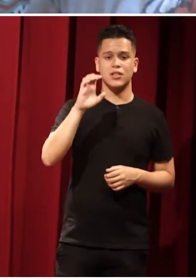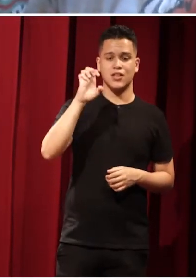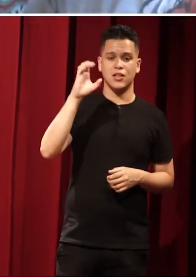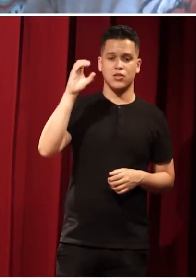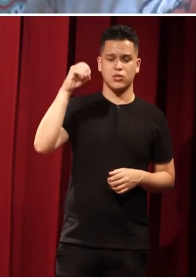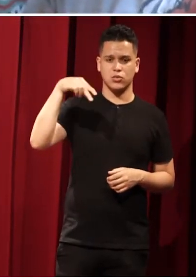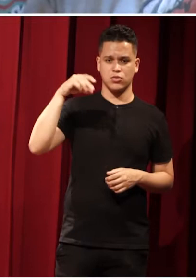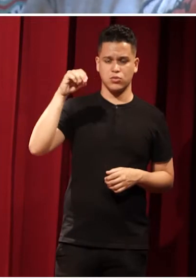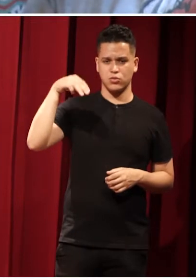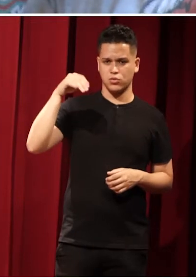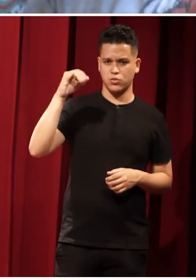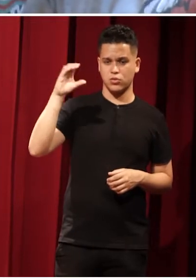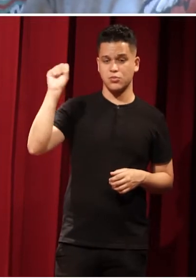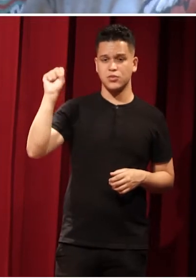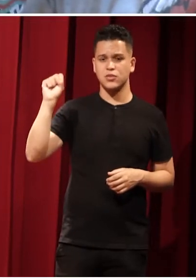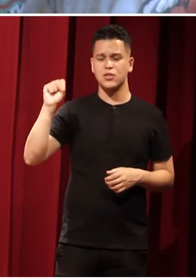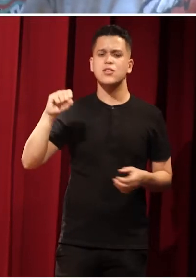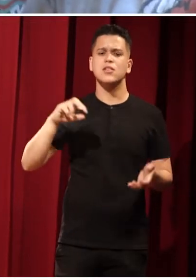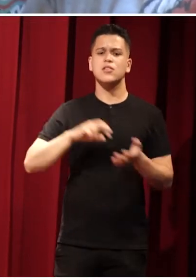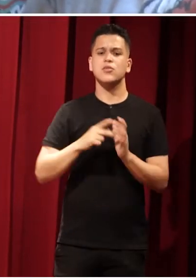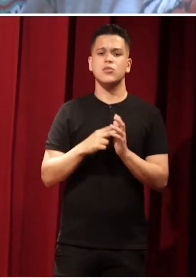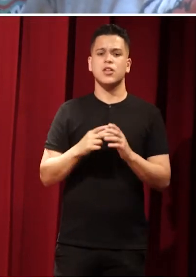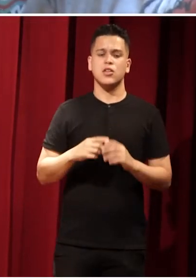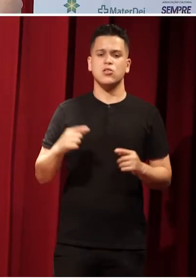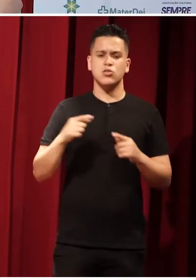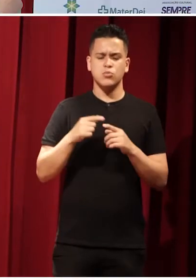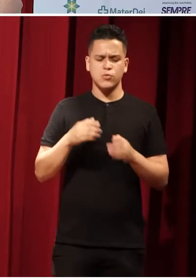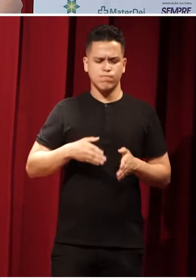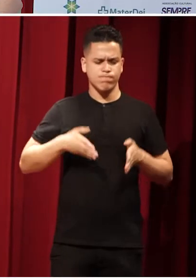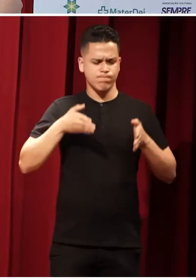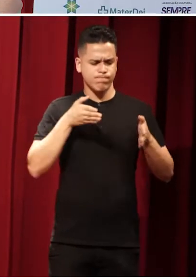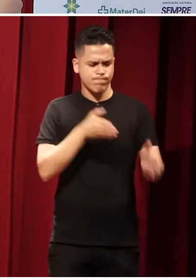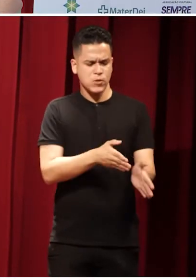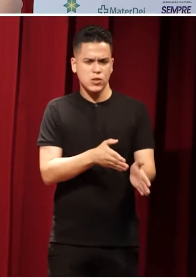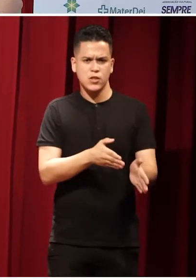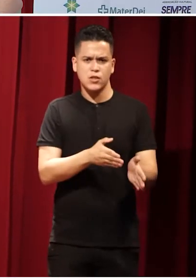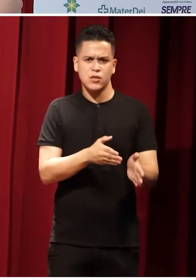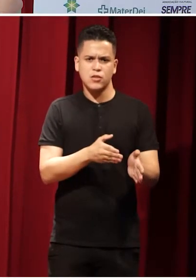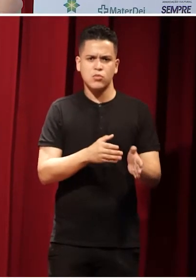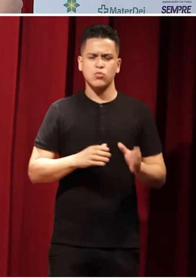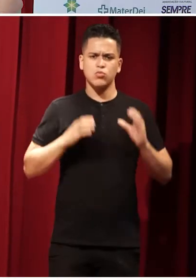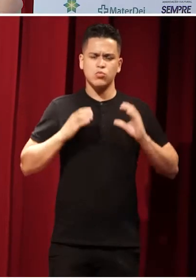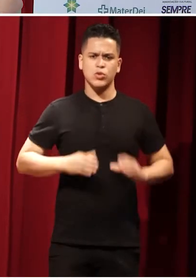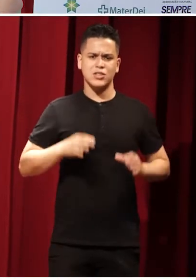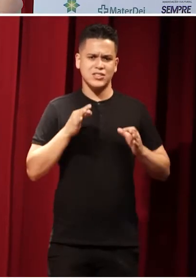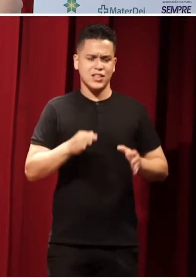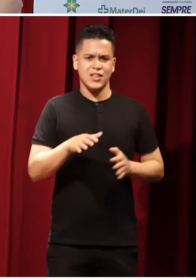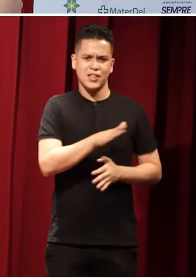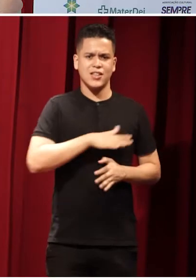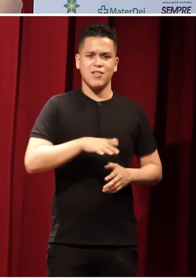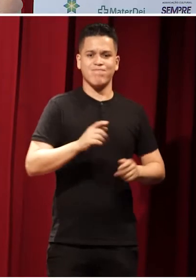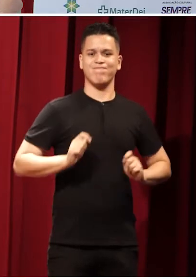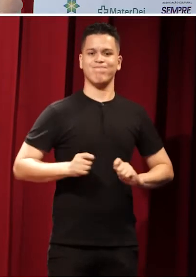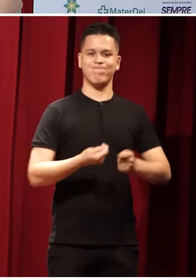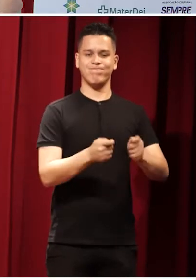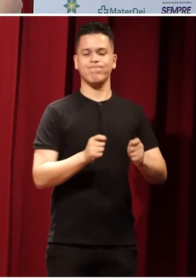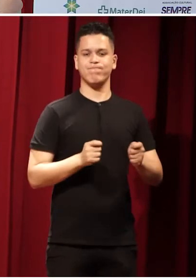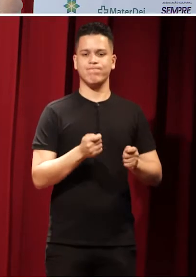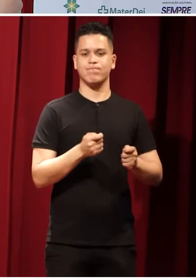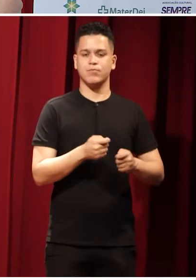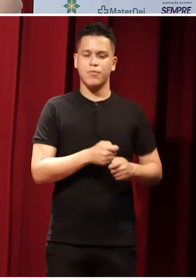econômica, e economics, com CS, que é a disciplina. Uma das